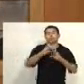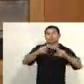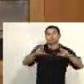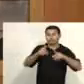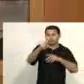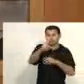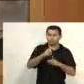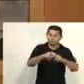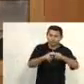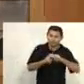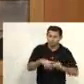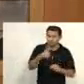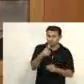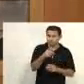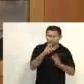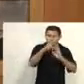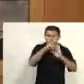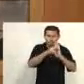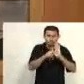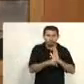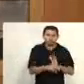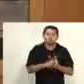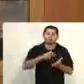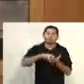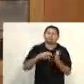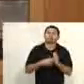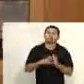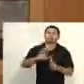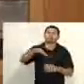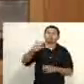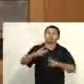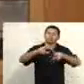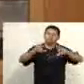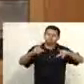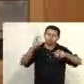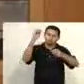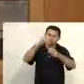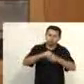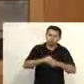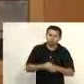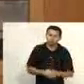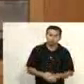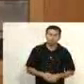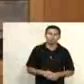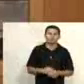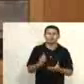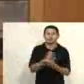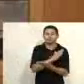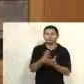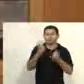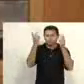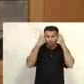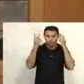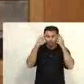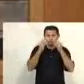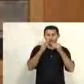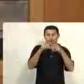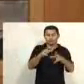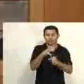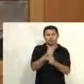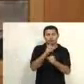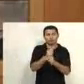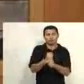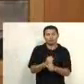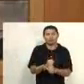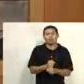x. Portanto, não existe uma regra para definir qual variável que vai ser colocada na distribuição normal para fins de cálculo